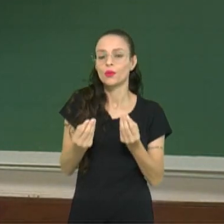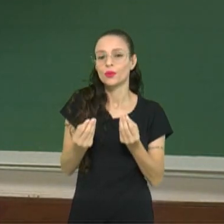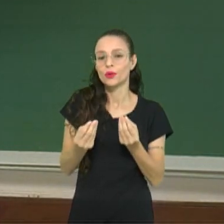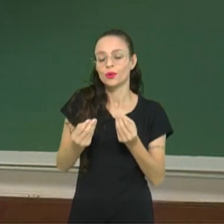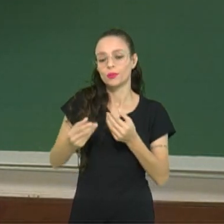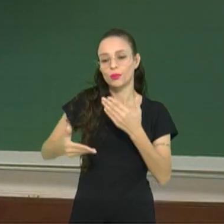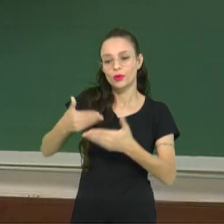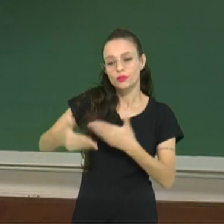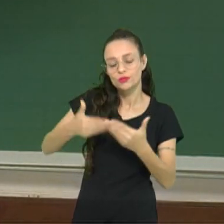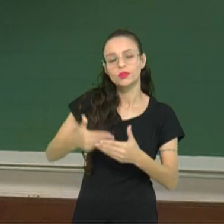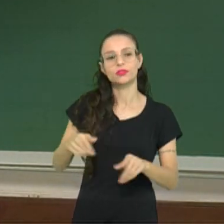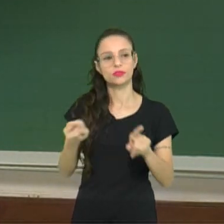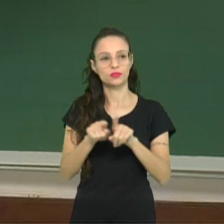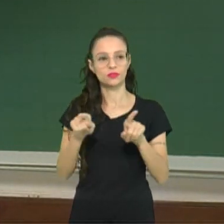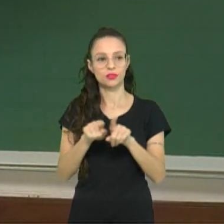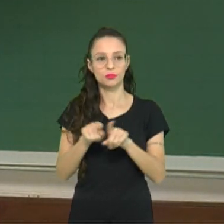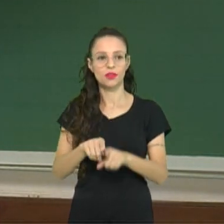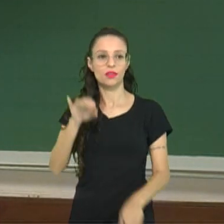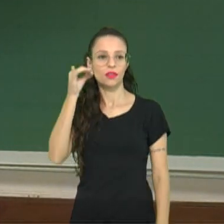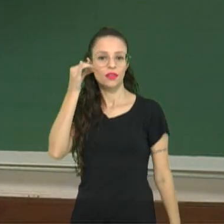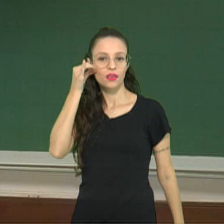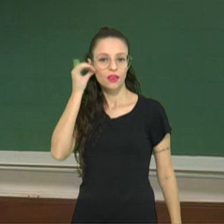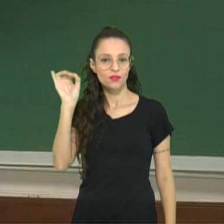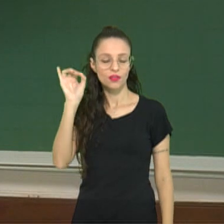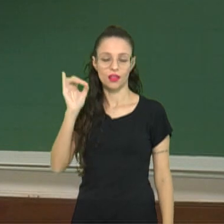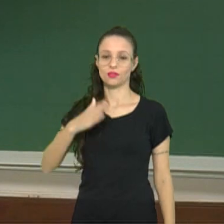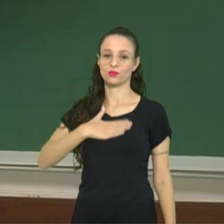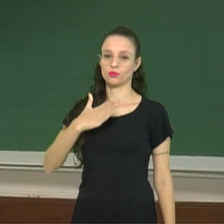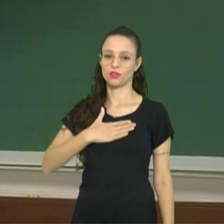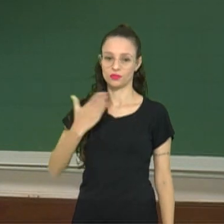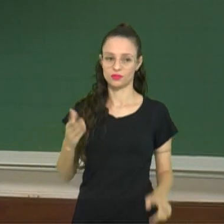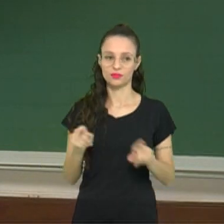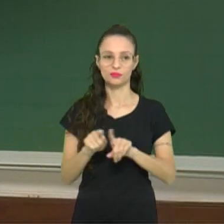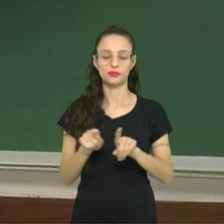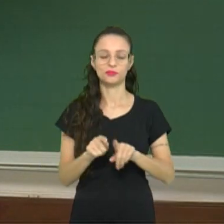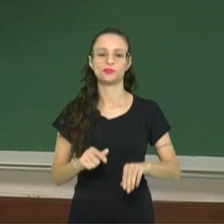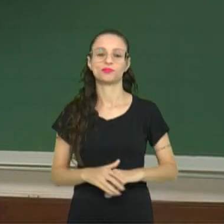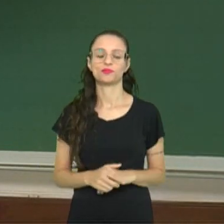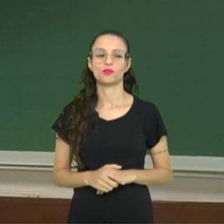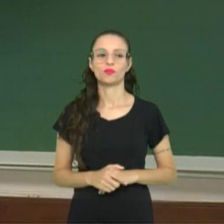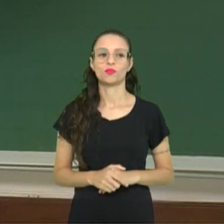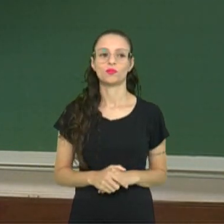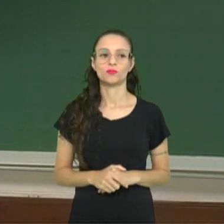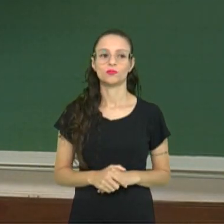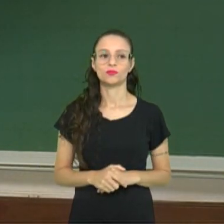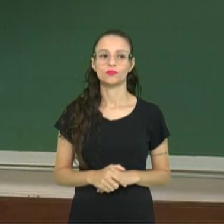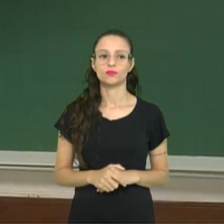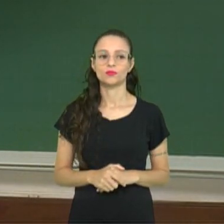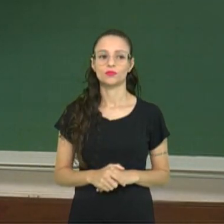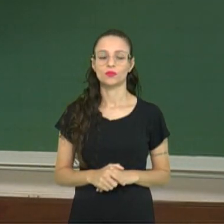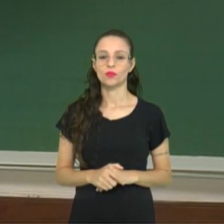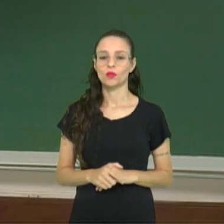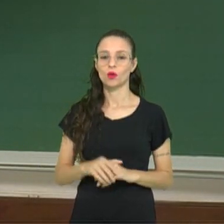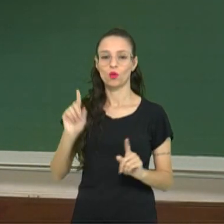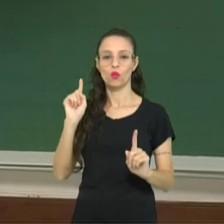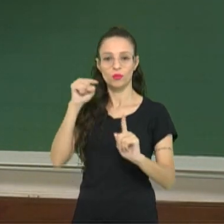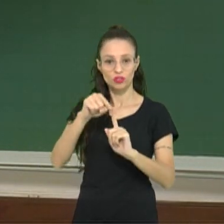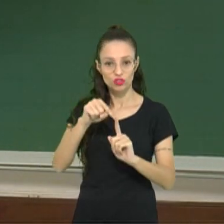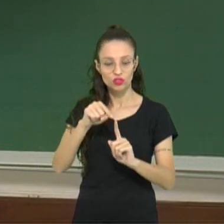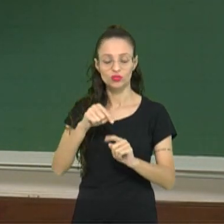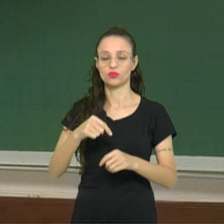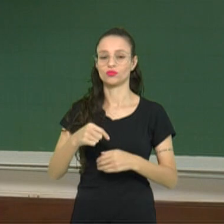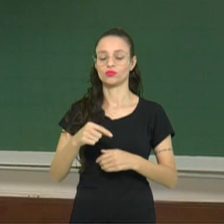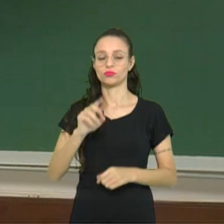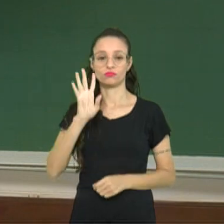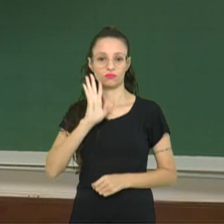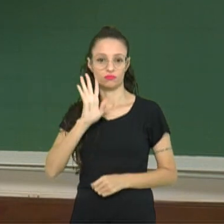dos procedimentos, para também evitar qualquer surpresa ali. Muito bem. A função bacana desse